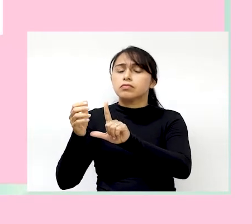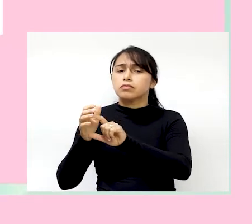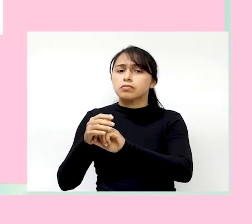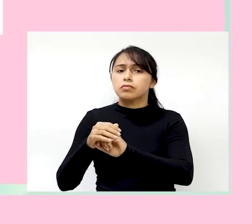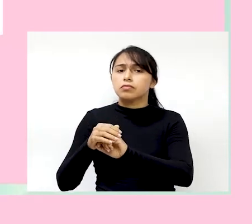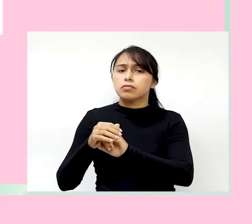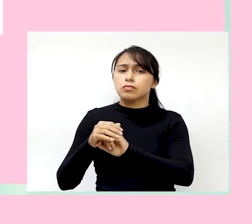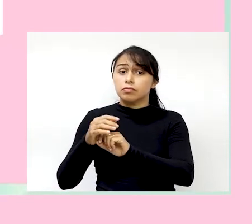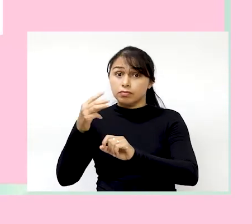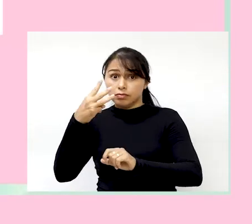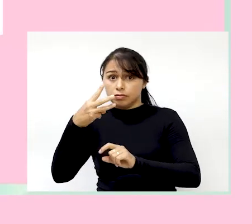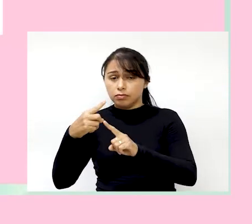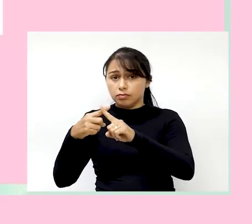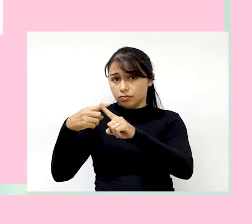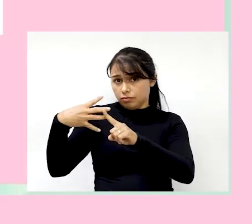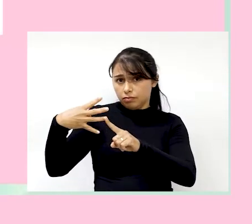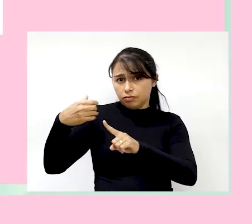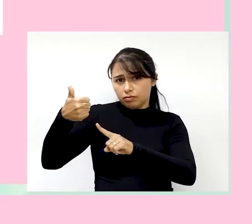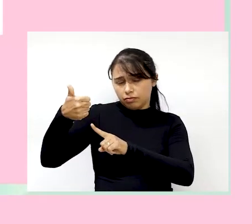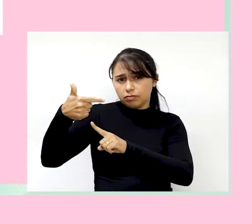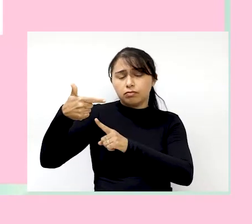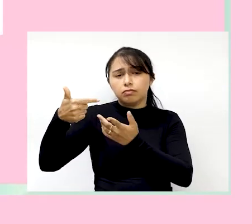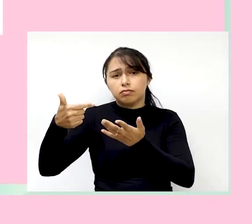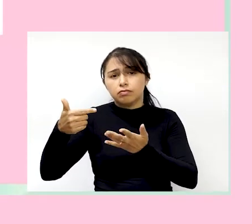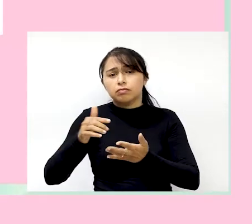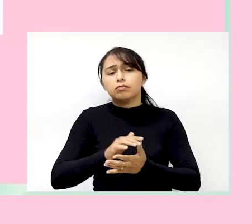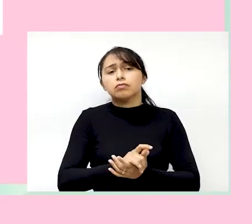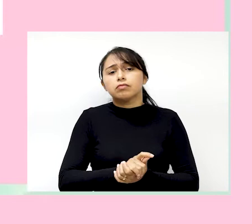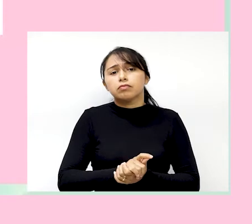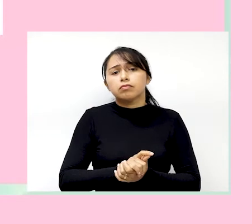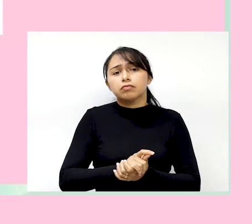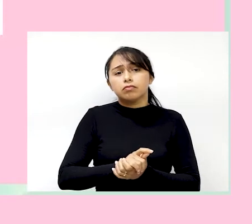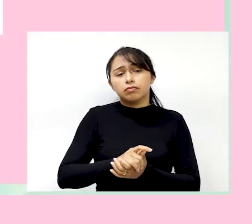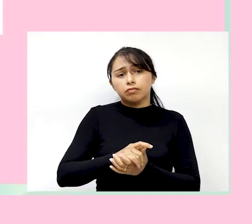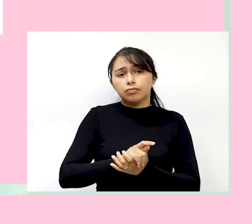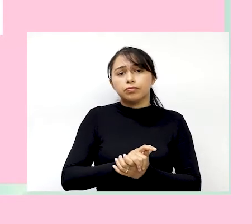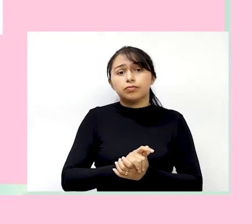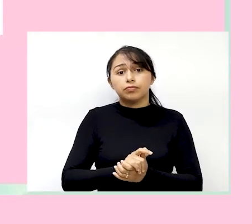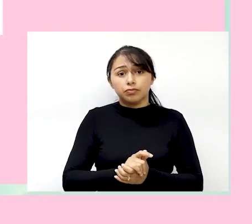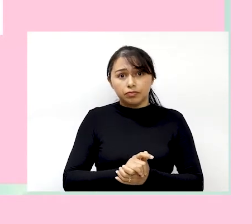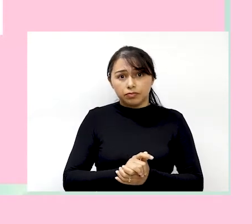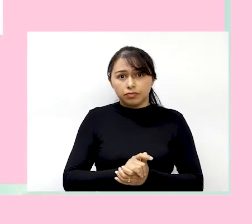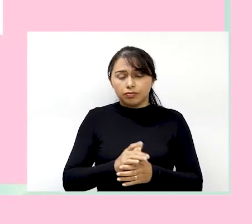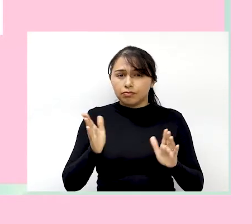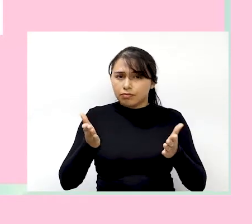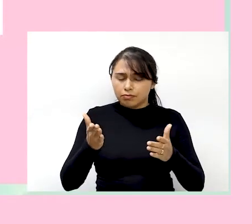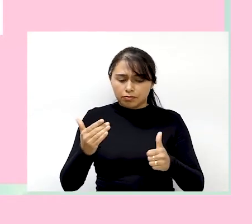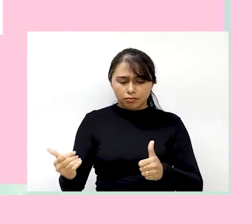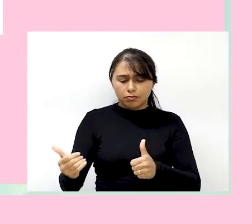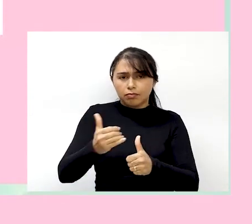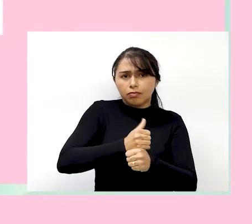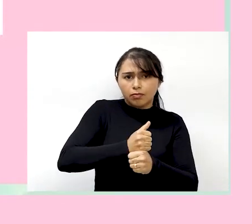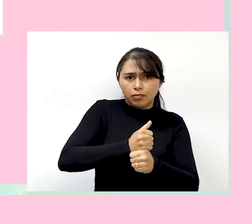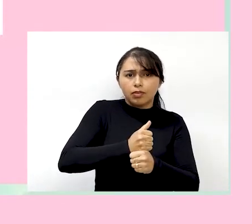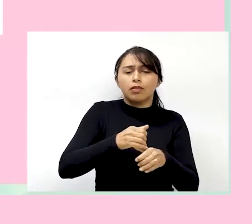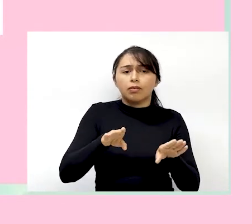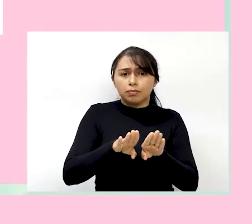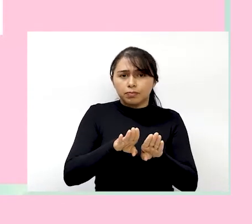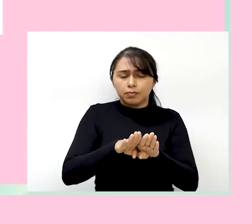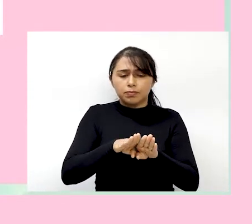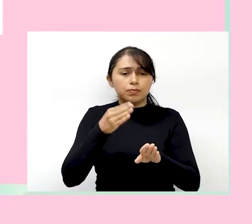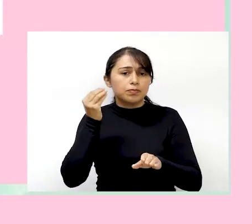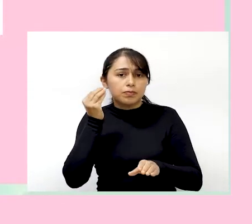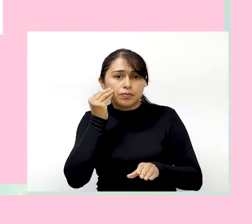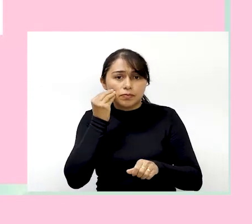5. Aqui eu tenho 3 vezes 4, 12, não é? Mais 1, 13. Certo? Então, a gente pode substituir nas